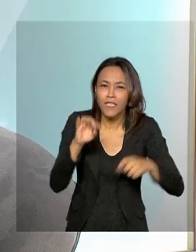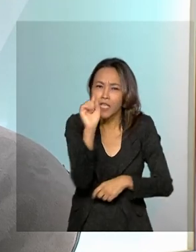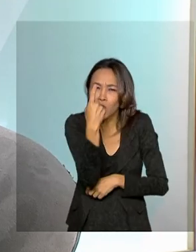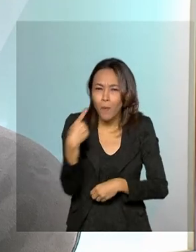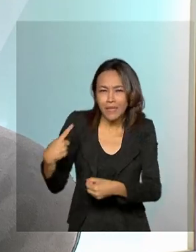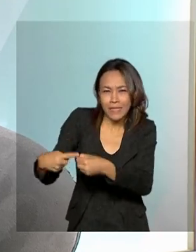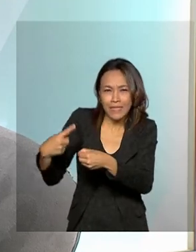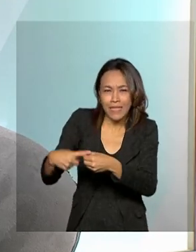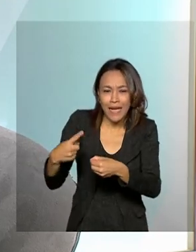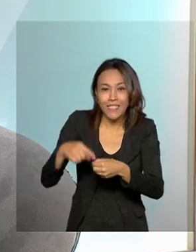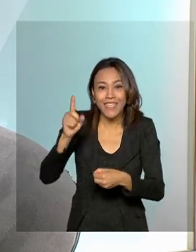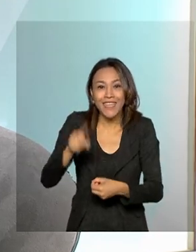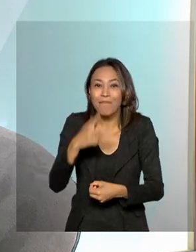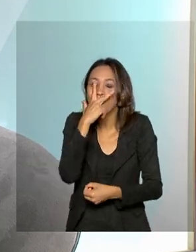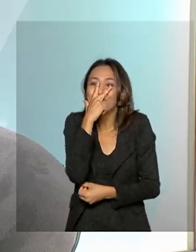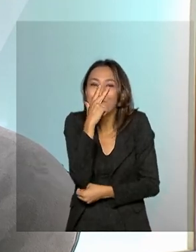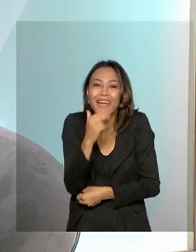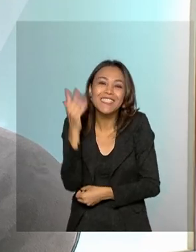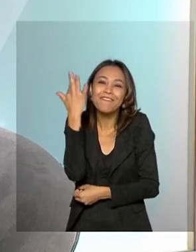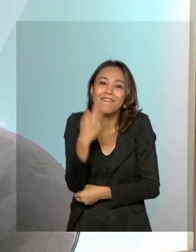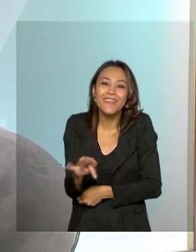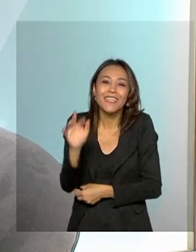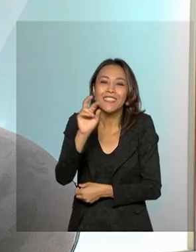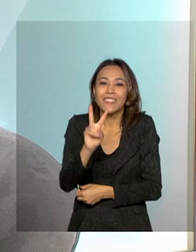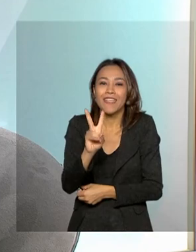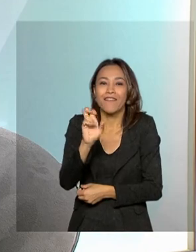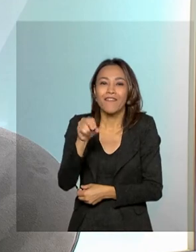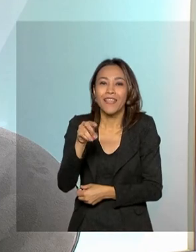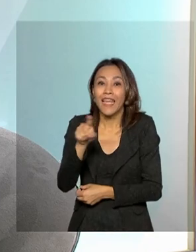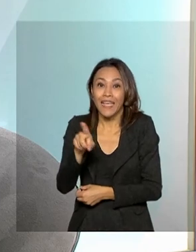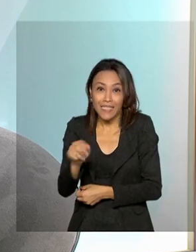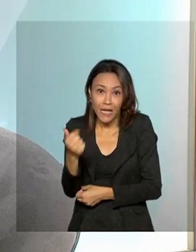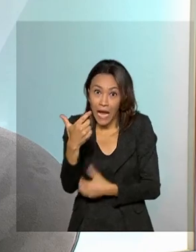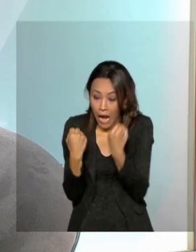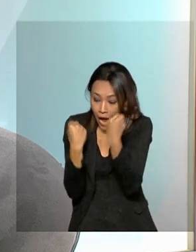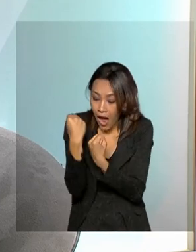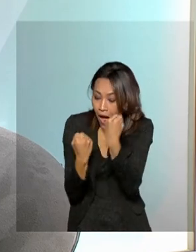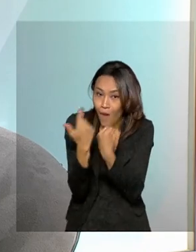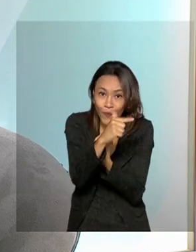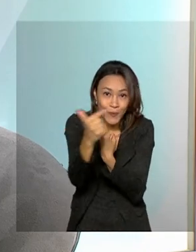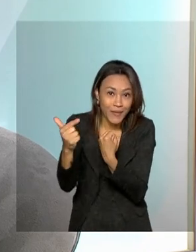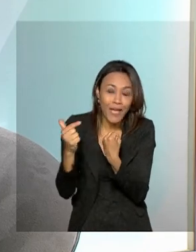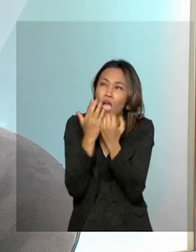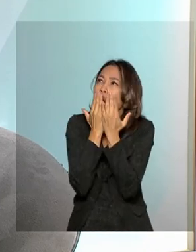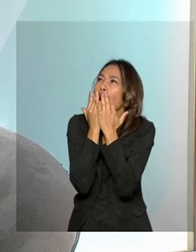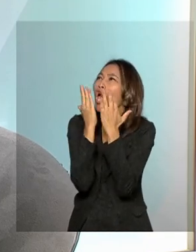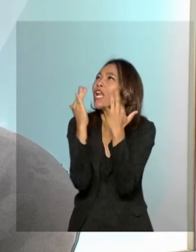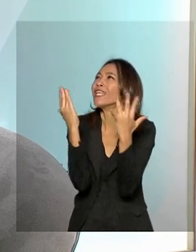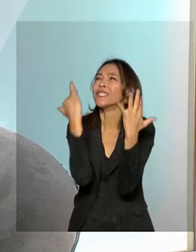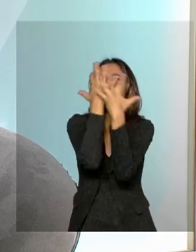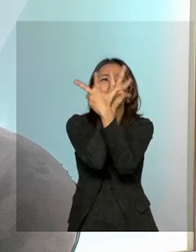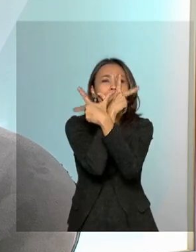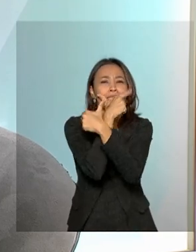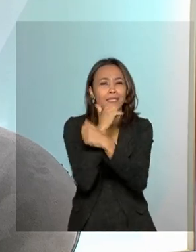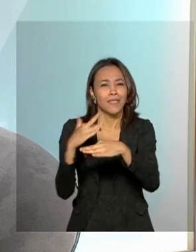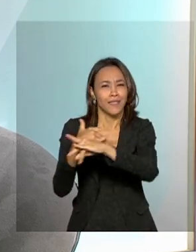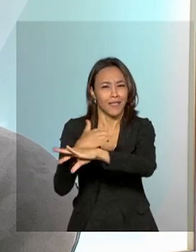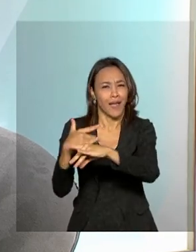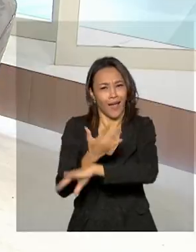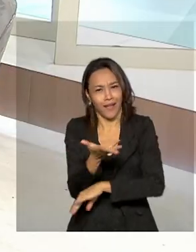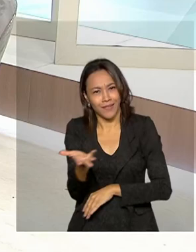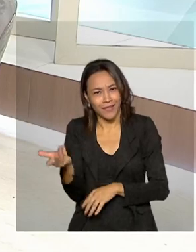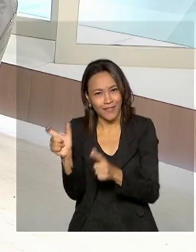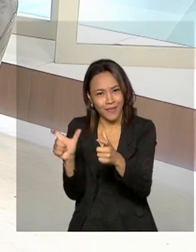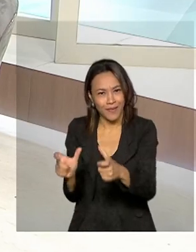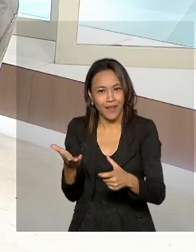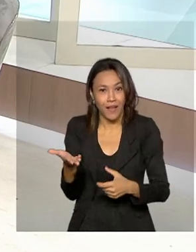que é conhecida como a Veneza do Brasil. Não tem um carro na cidade. A cidade é toda colorida, ela é linda, ela é extraordinária.